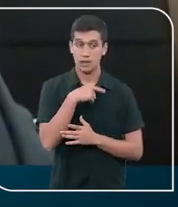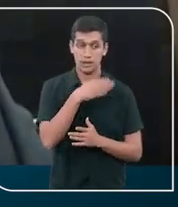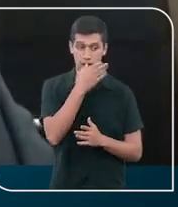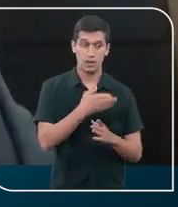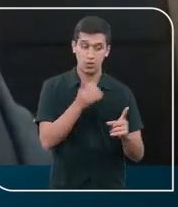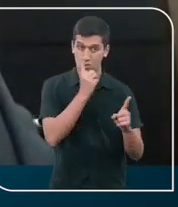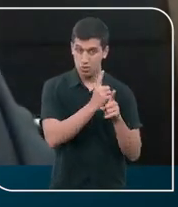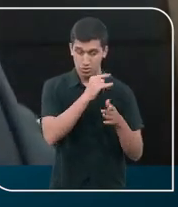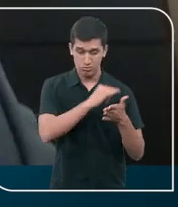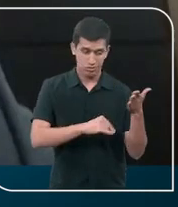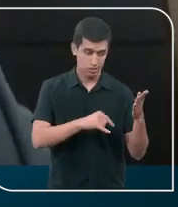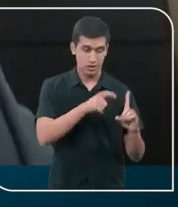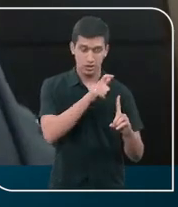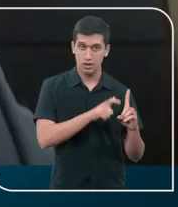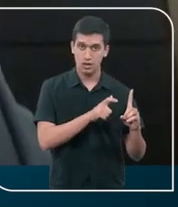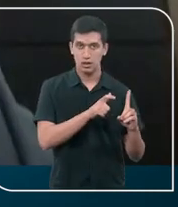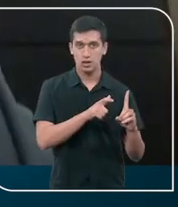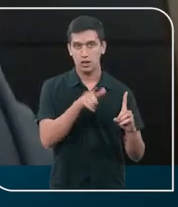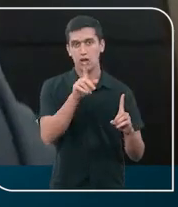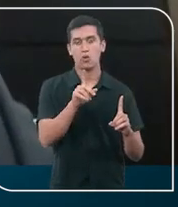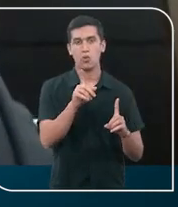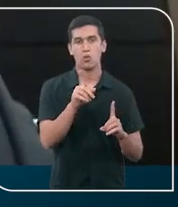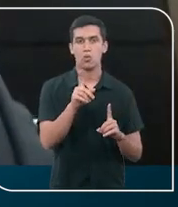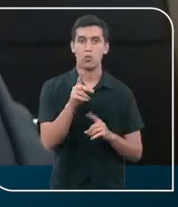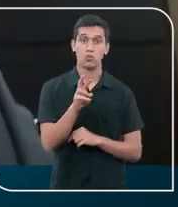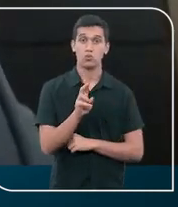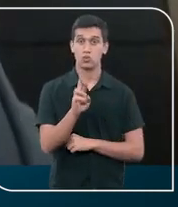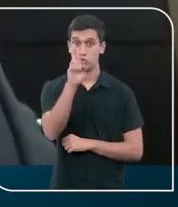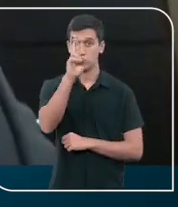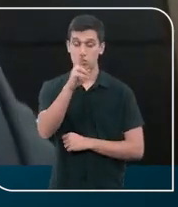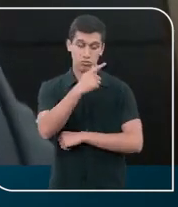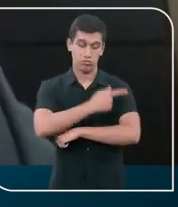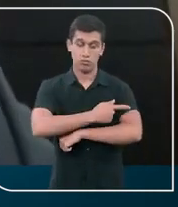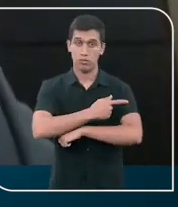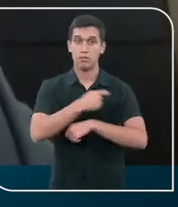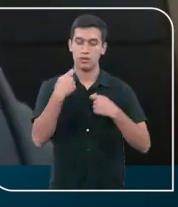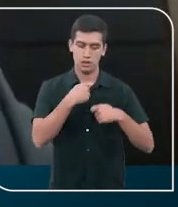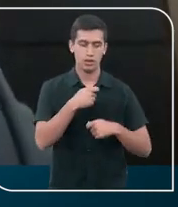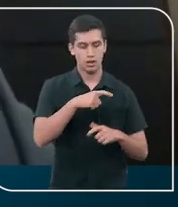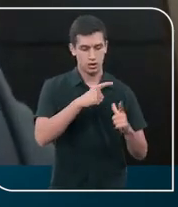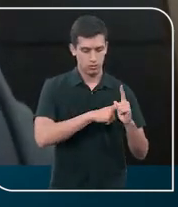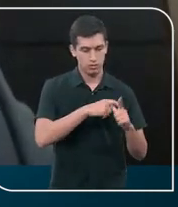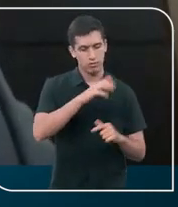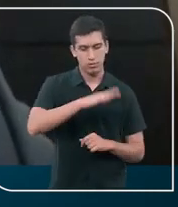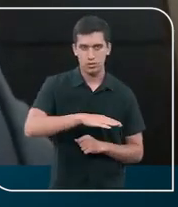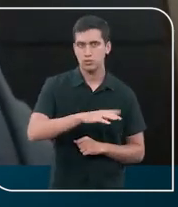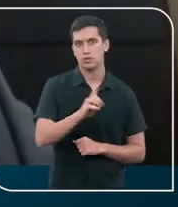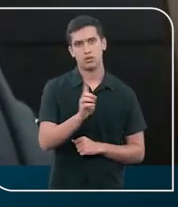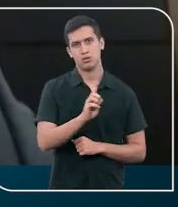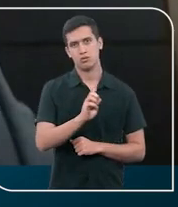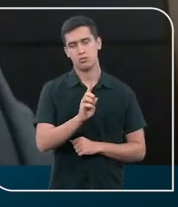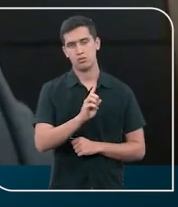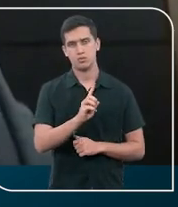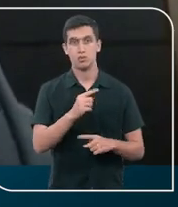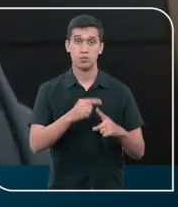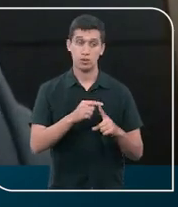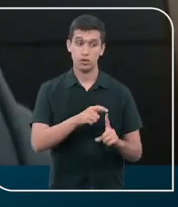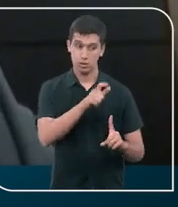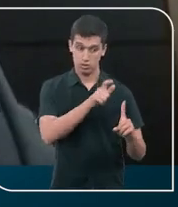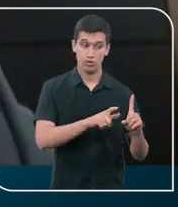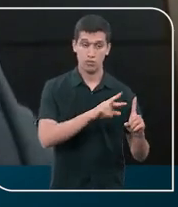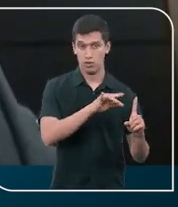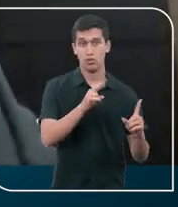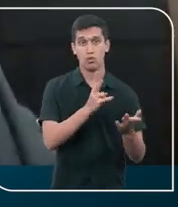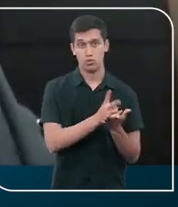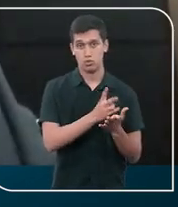o síndico deve baixar automaticamente essa dívida. A unidade será devedora, ela pode